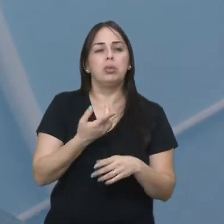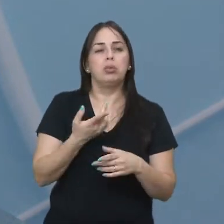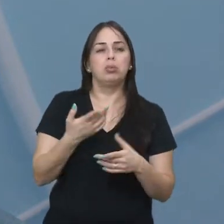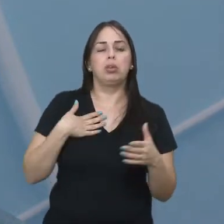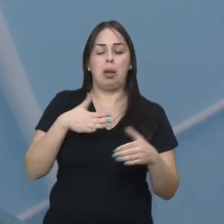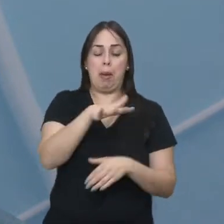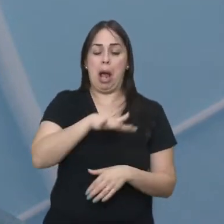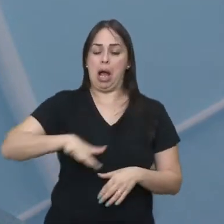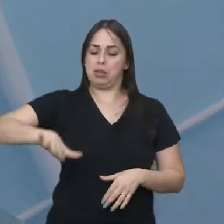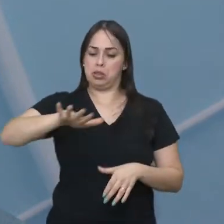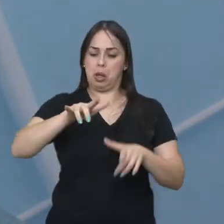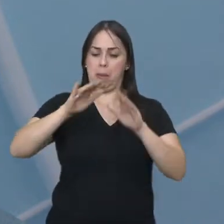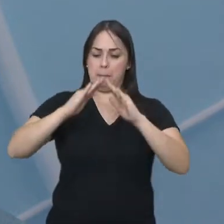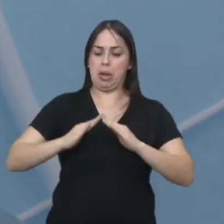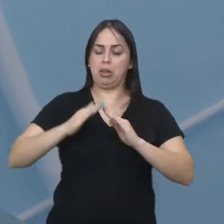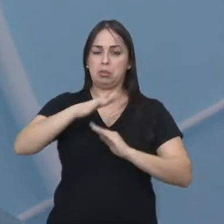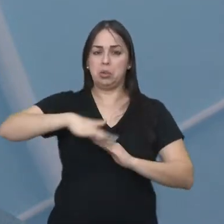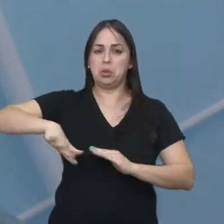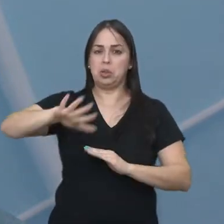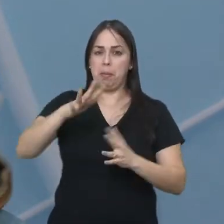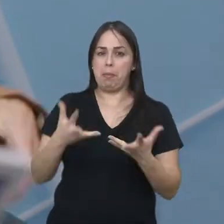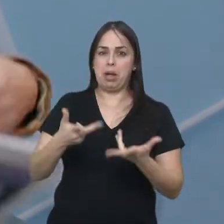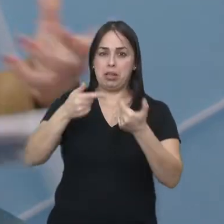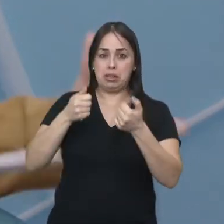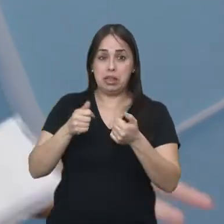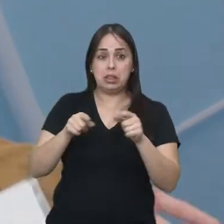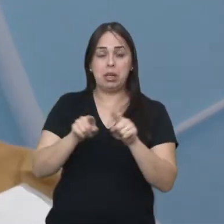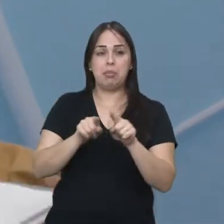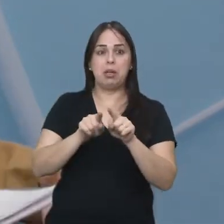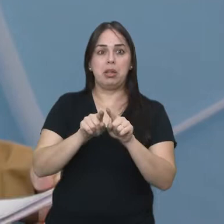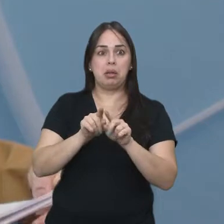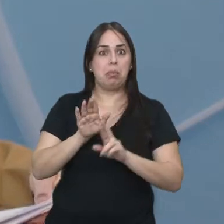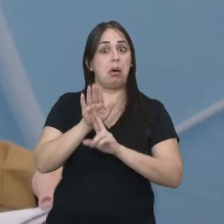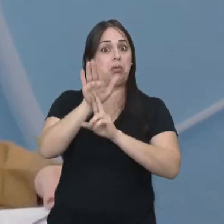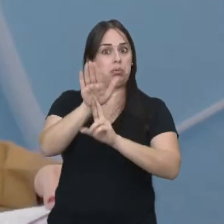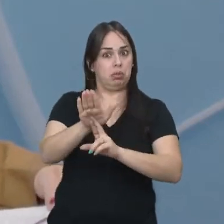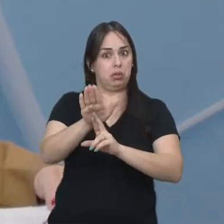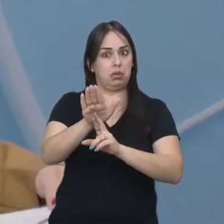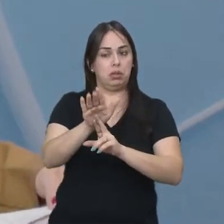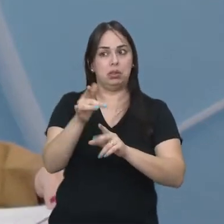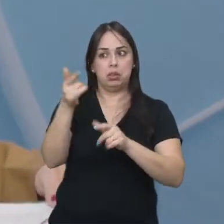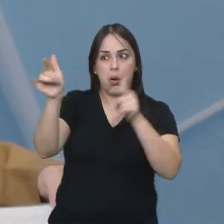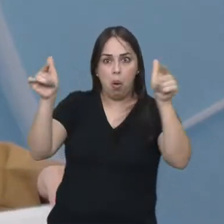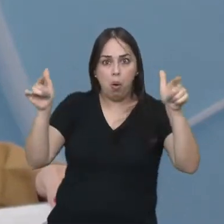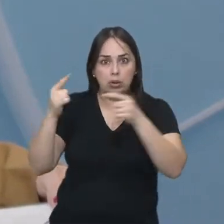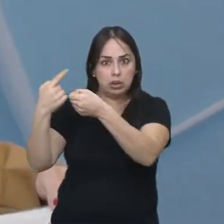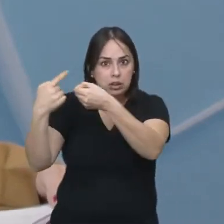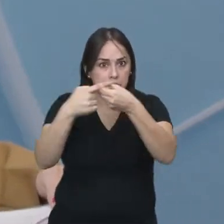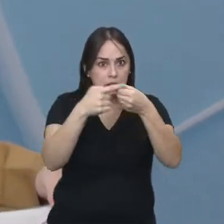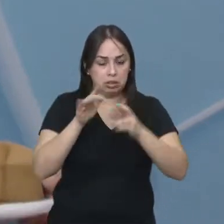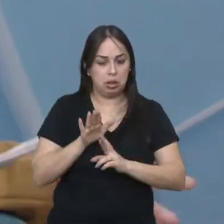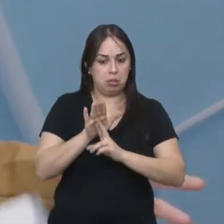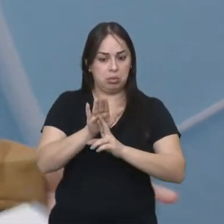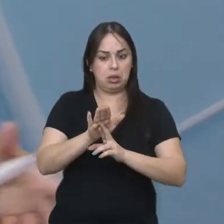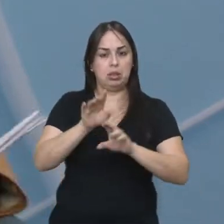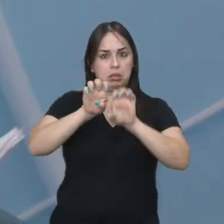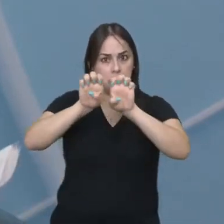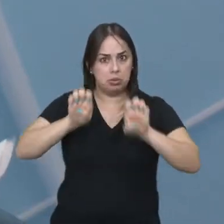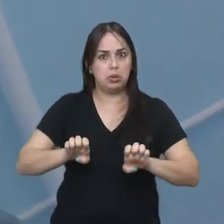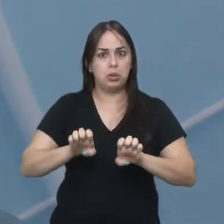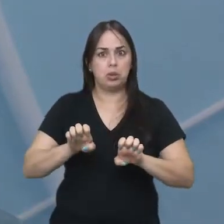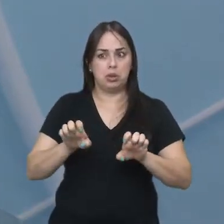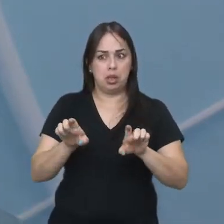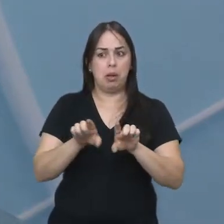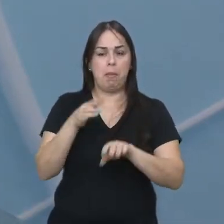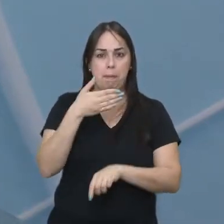está numa região privilegiada que ainda assim está muito à frente de outros locais do país, em termos de